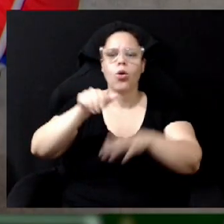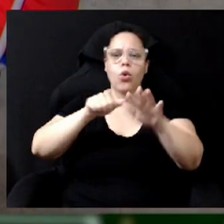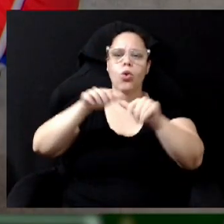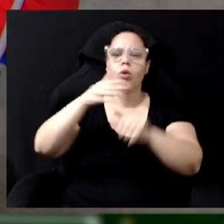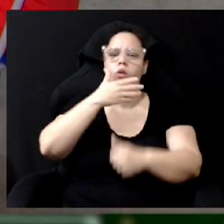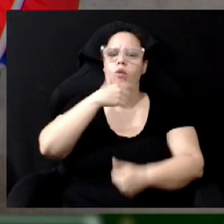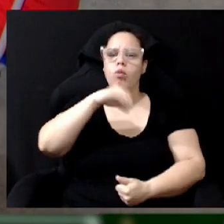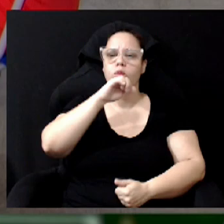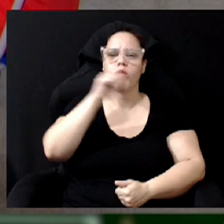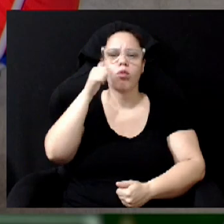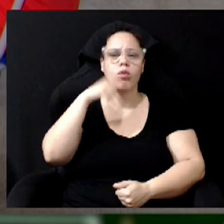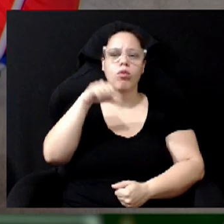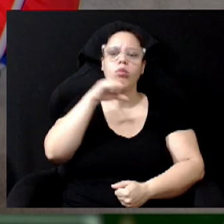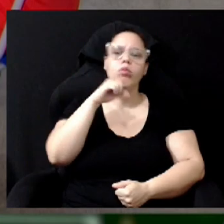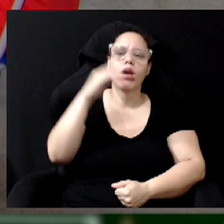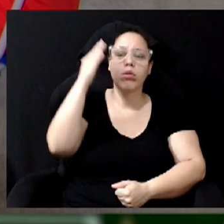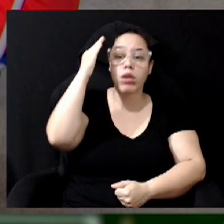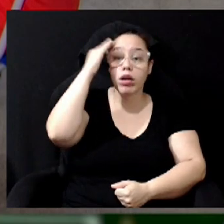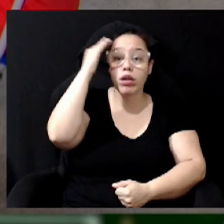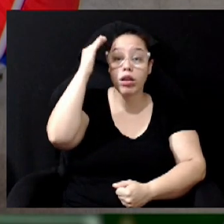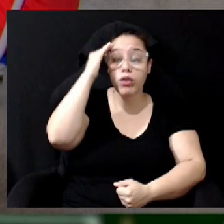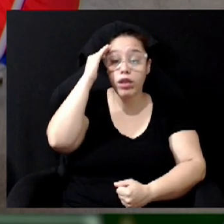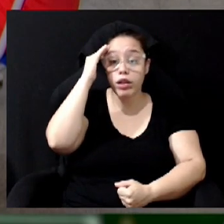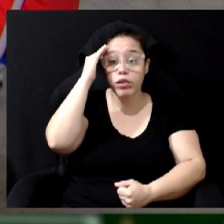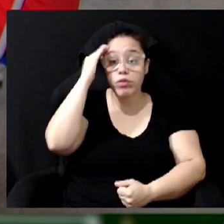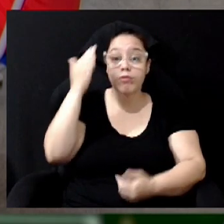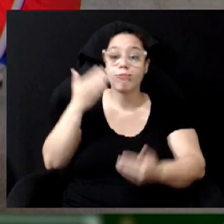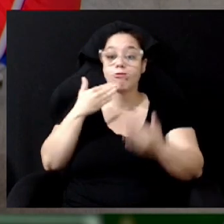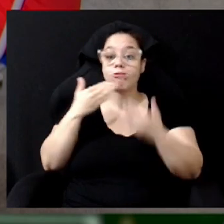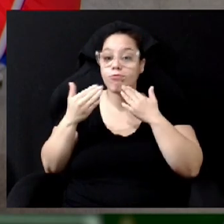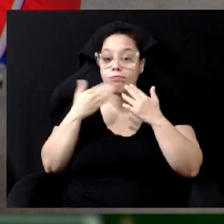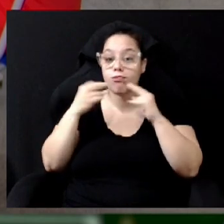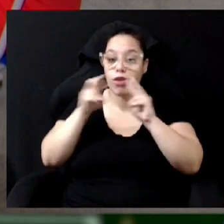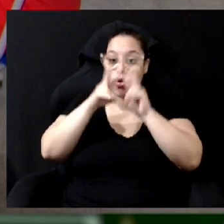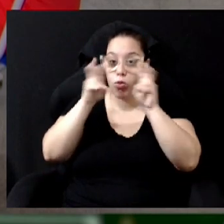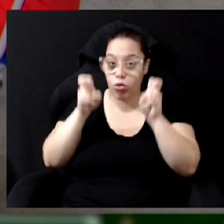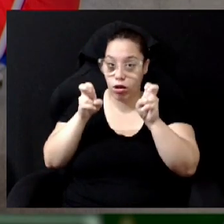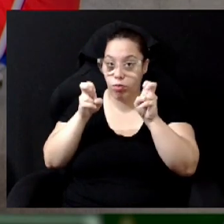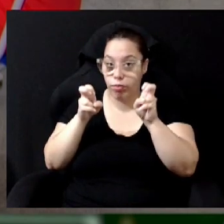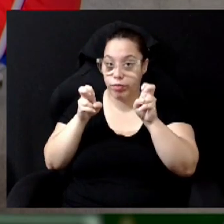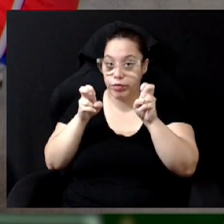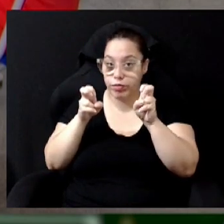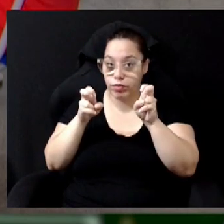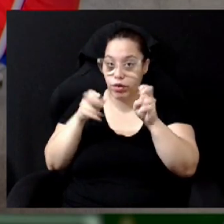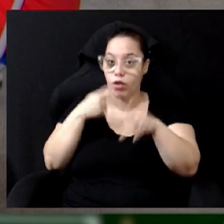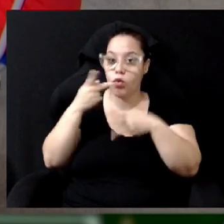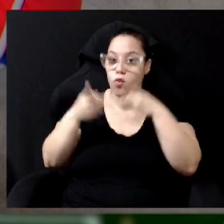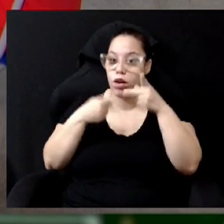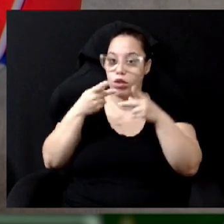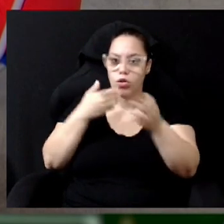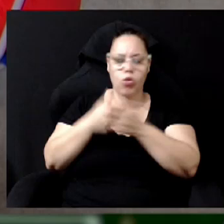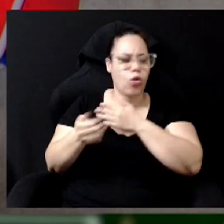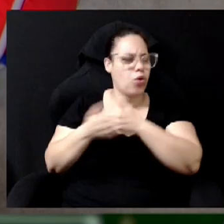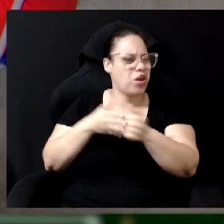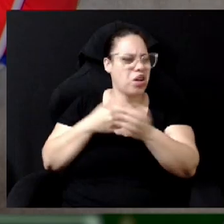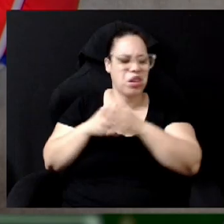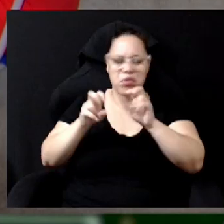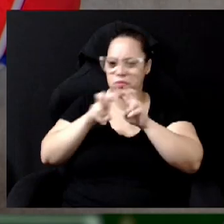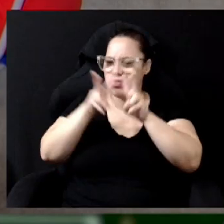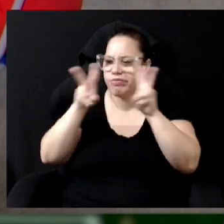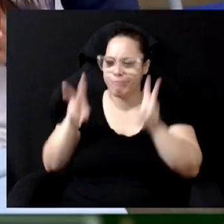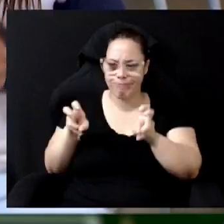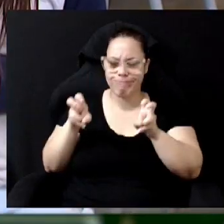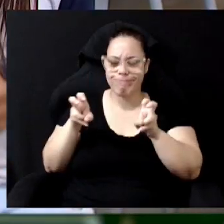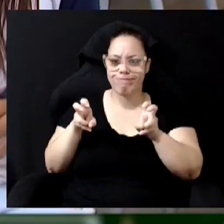entender, né? Para a gente poder conversar sobre o assunto. A melhor maneira é falar sobre qualquer tipo de assunto que pode parecer